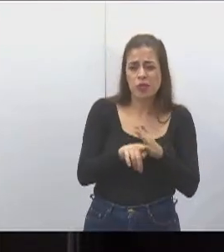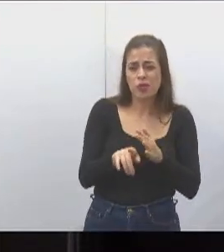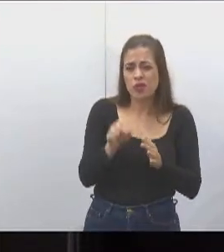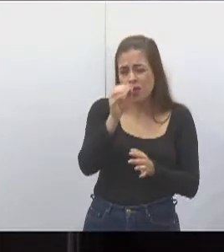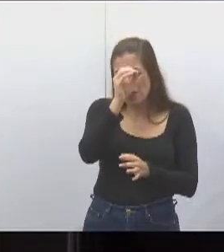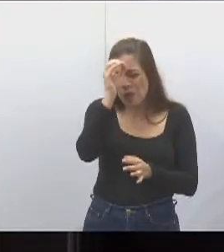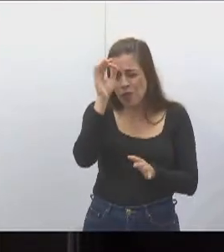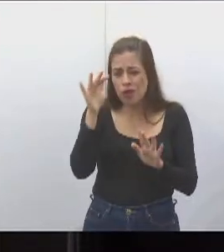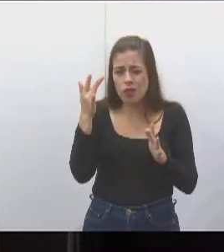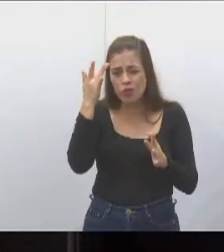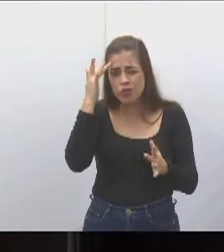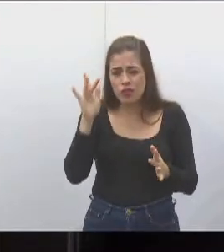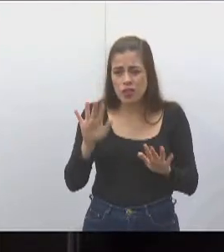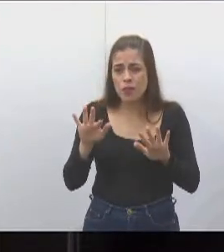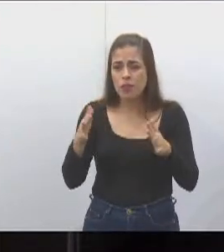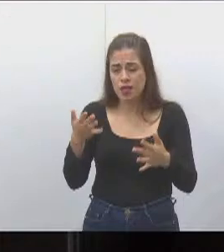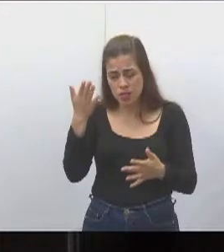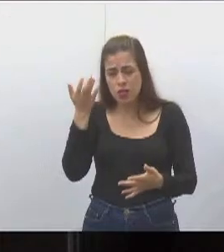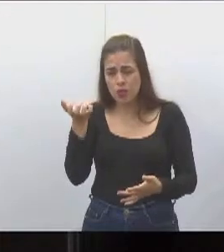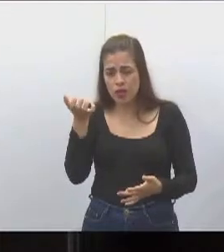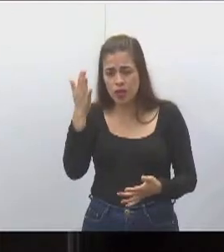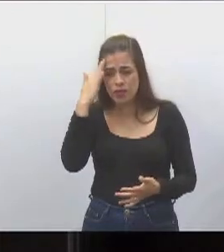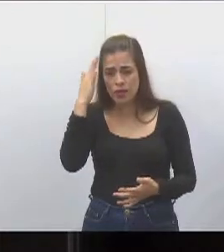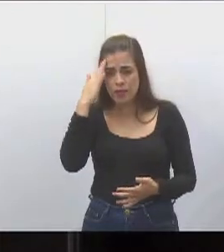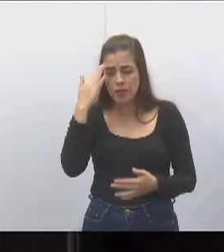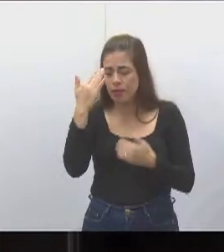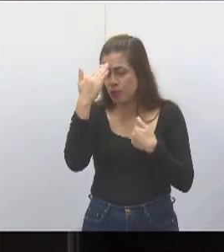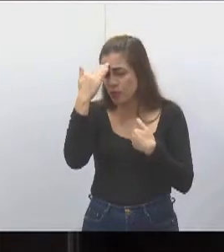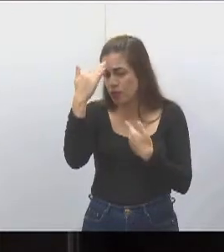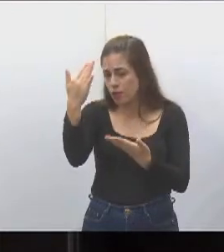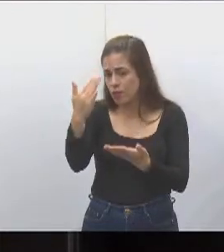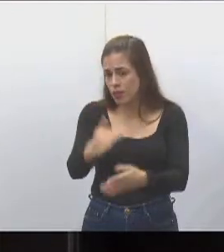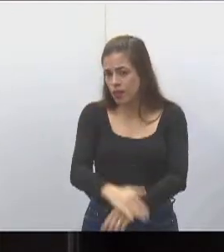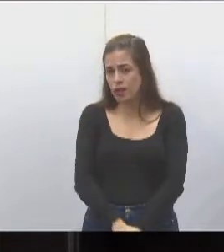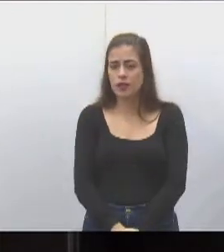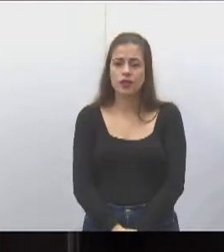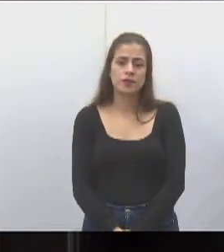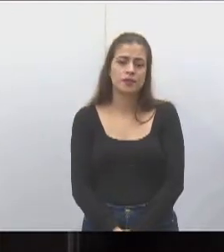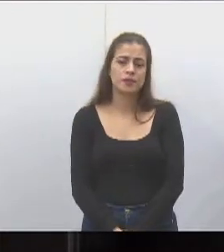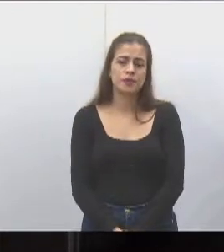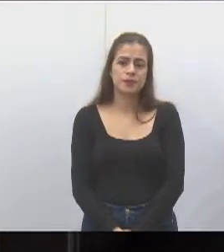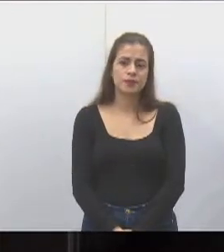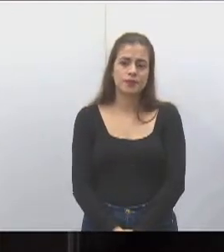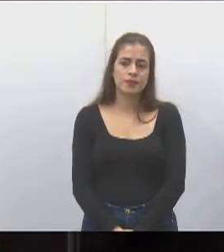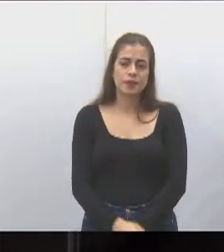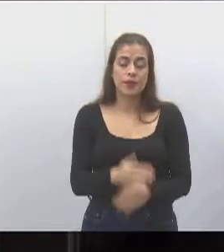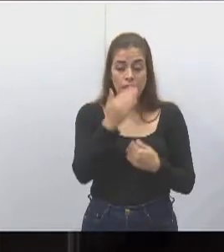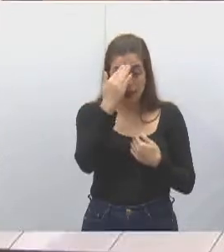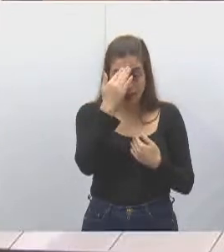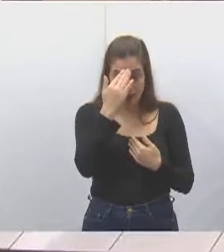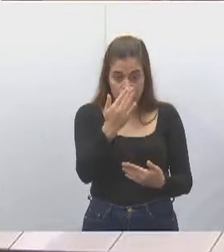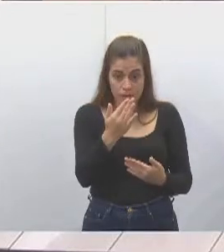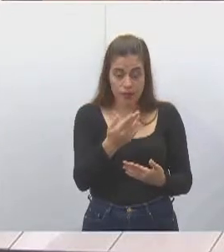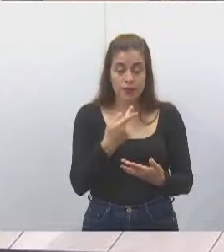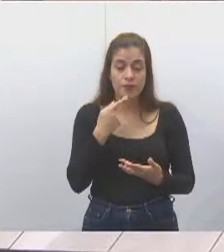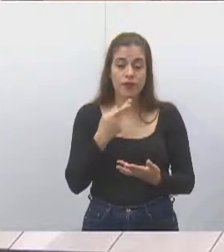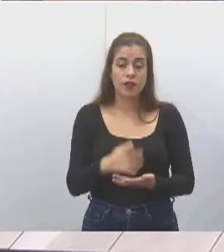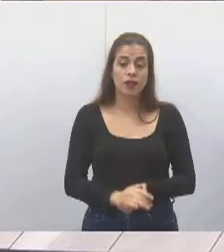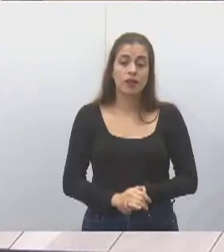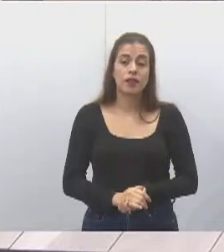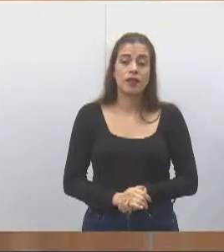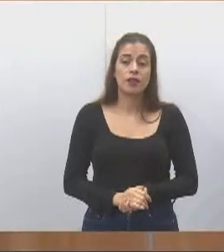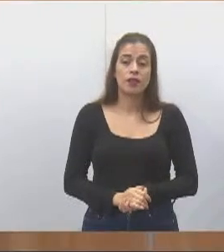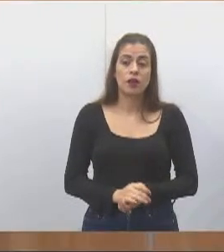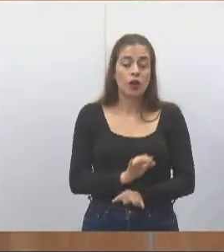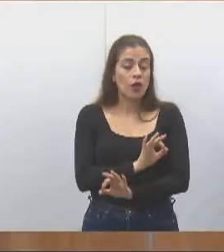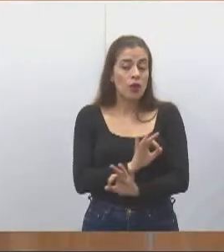inocente, não sei, mas eu gostaria de saber. Muito obrigada. Agradeço a contribuição,